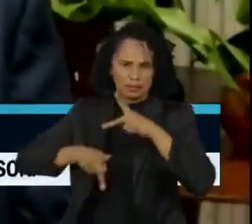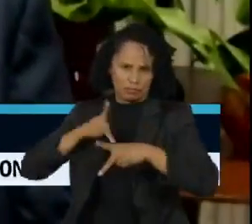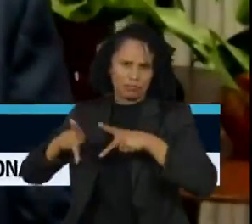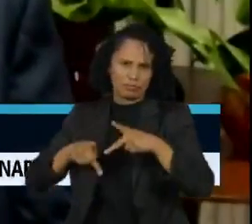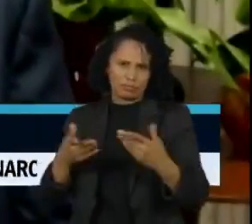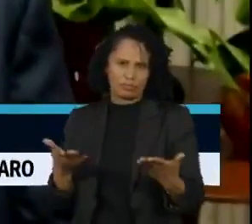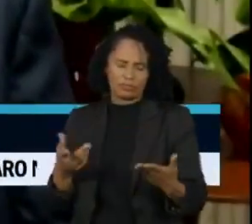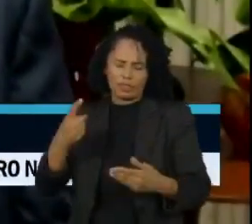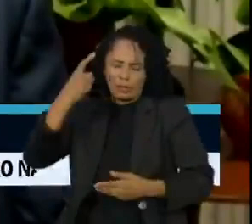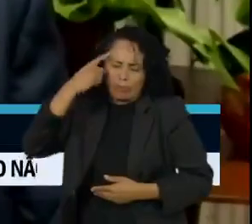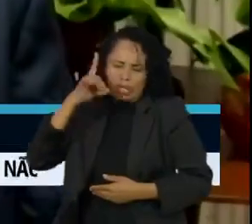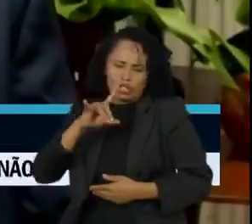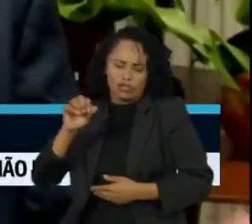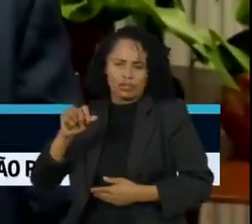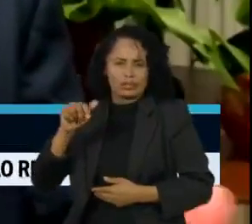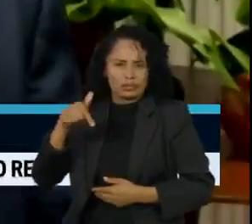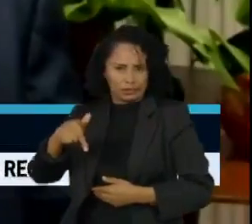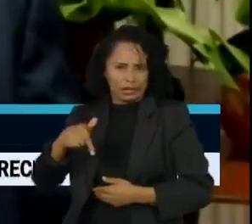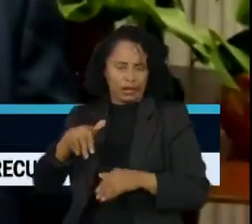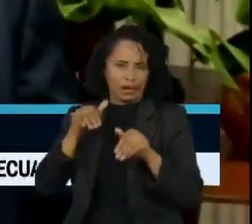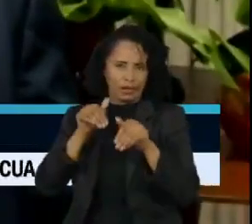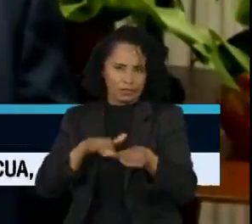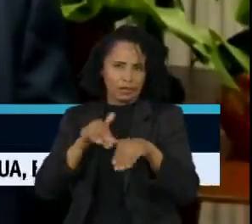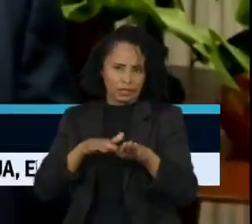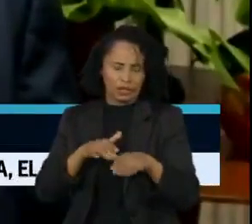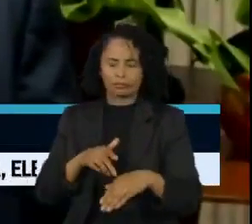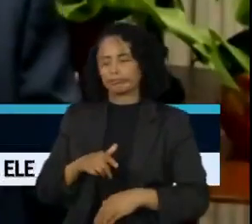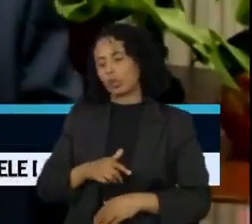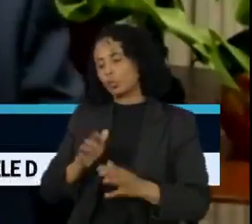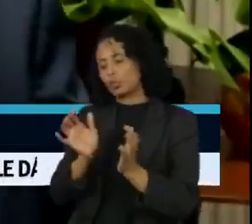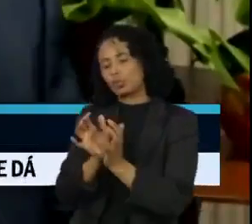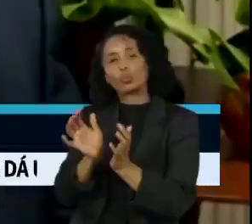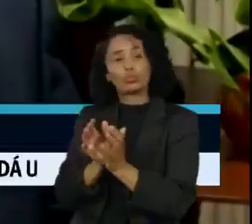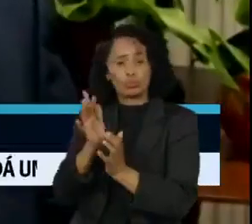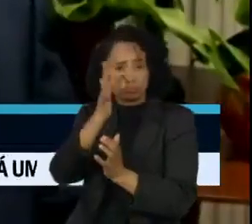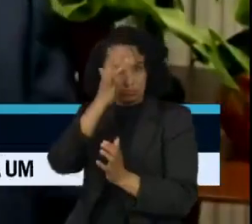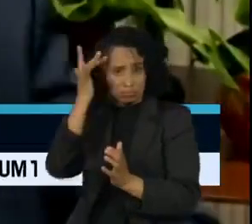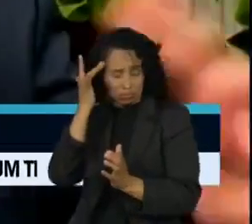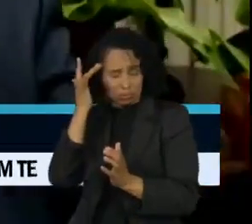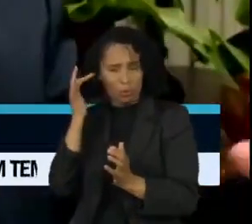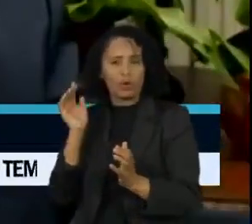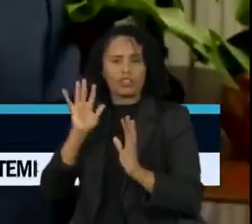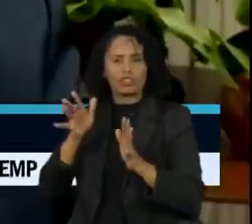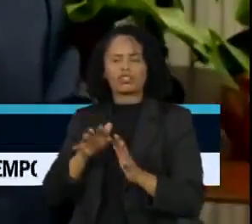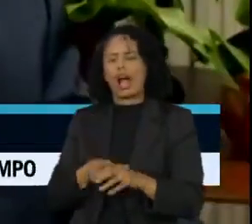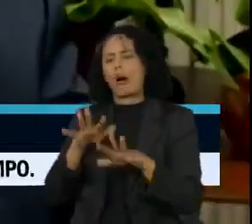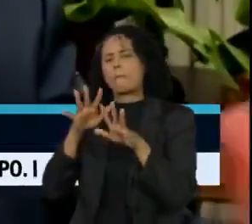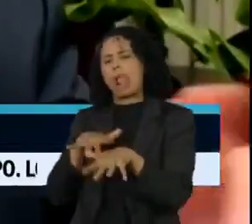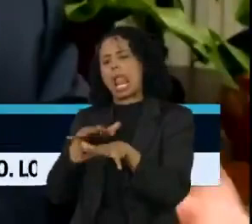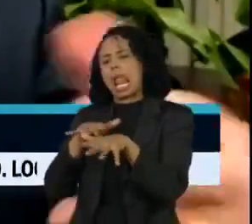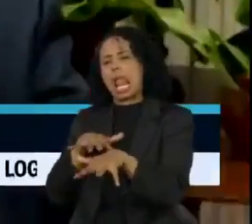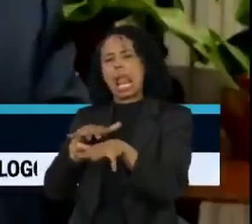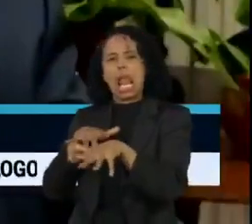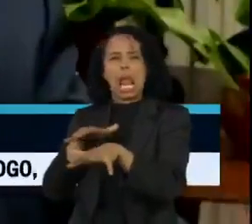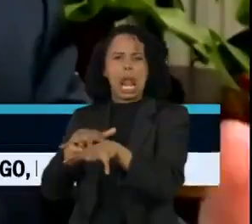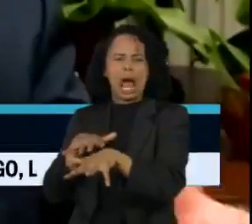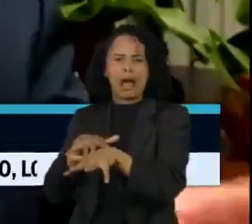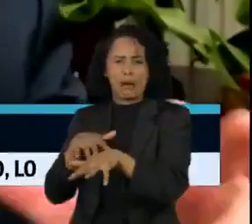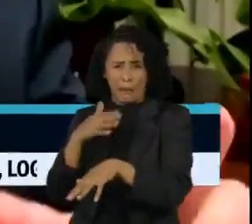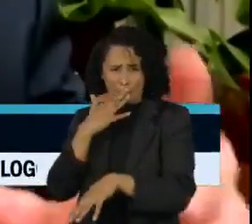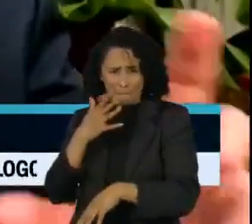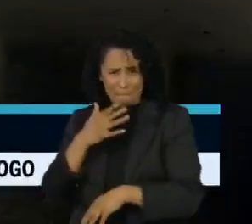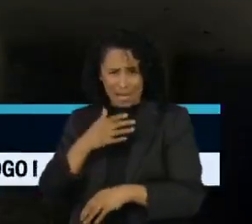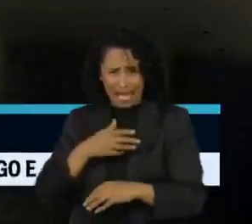como aconteceu no dia 7 de setembro. Um grupo de pessoas em larga escala sair à rua pedindo ditadura, isto é,